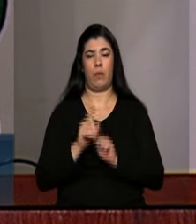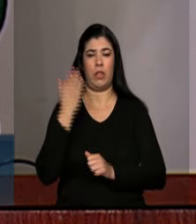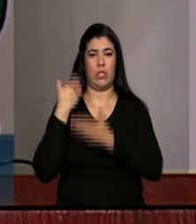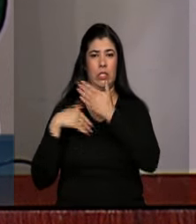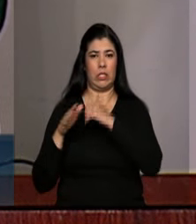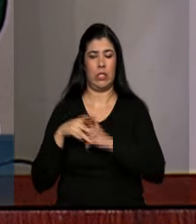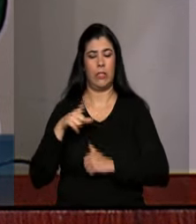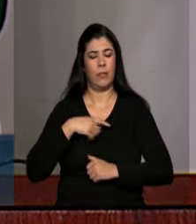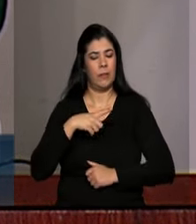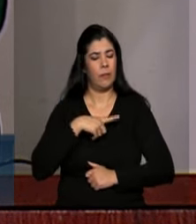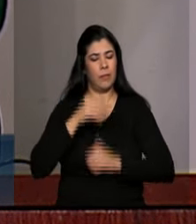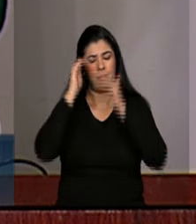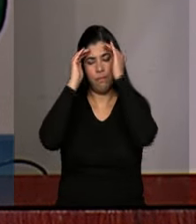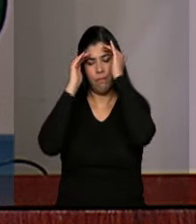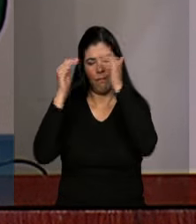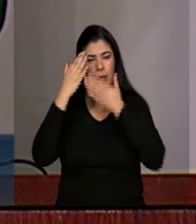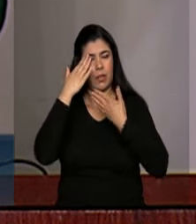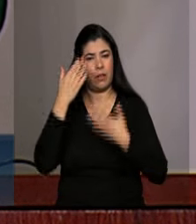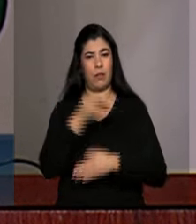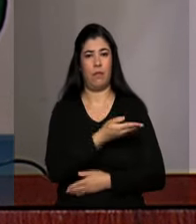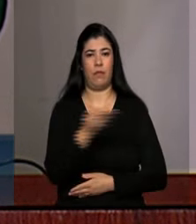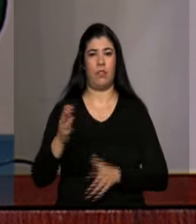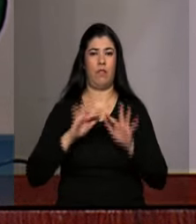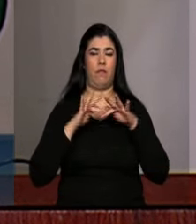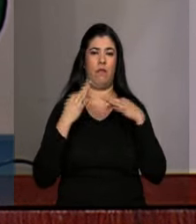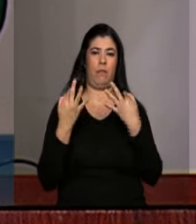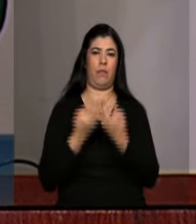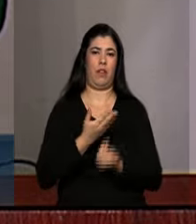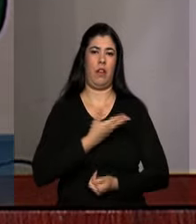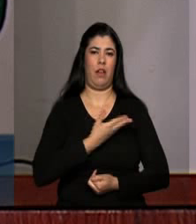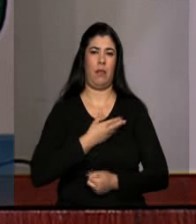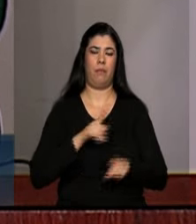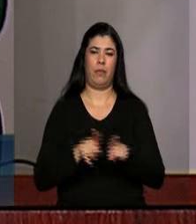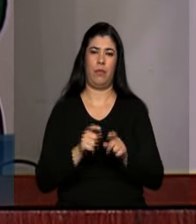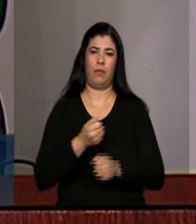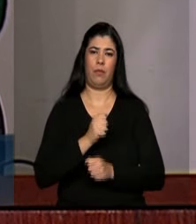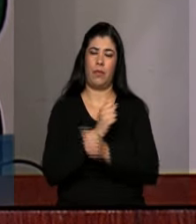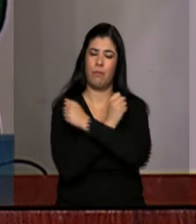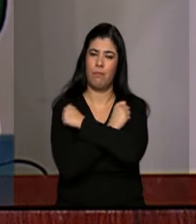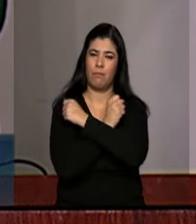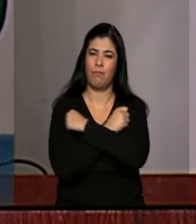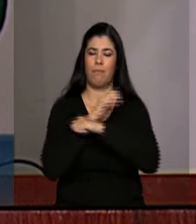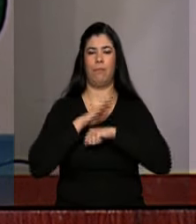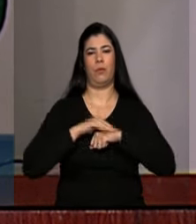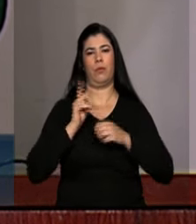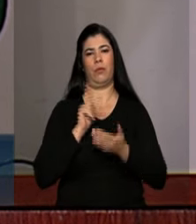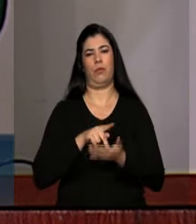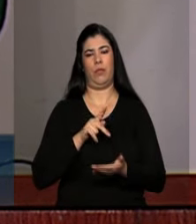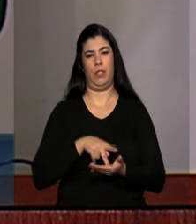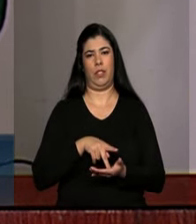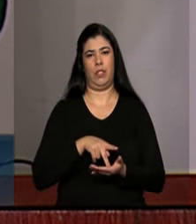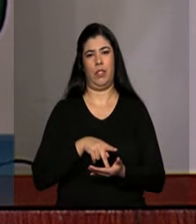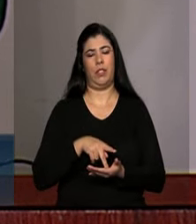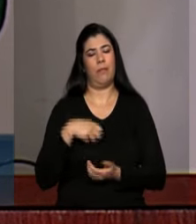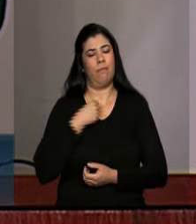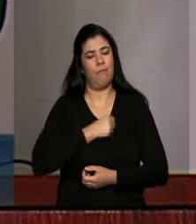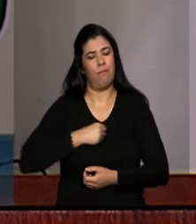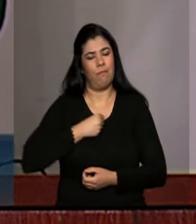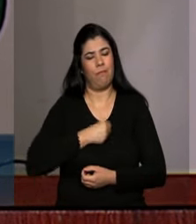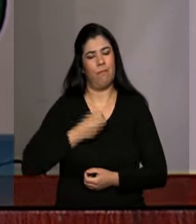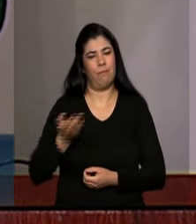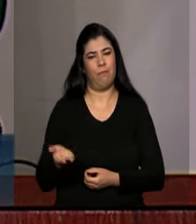gratidão. Aos seus familiares e amigos aqui presentes, um abraço afetuoso e cheio de